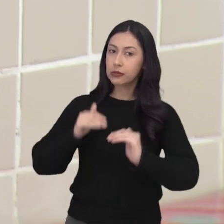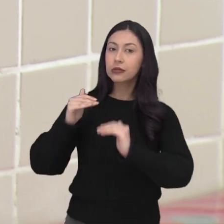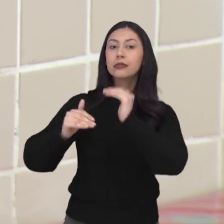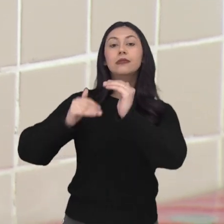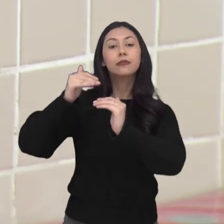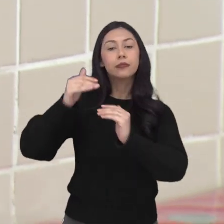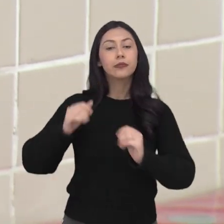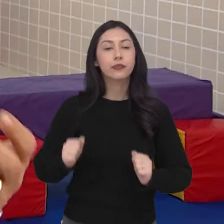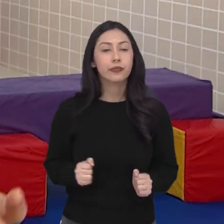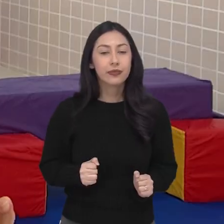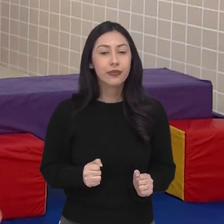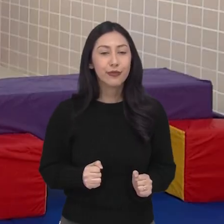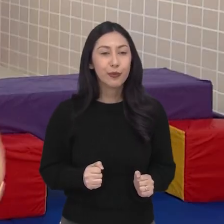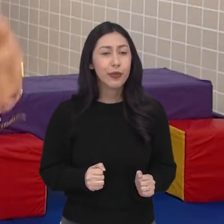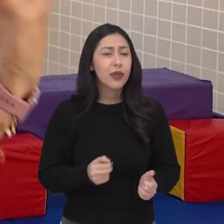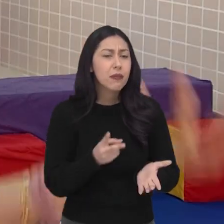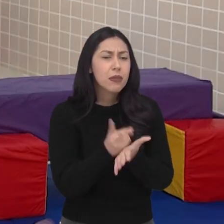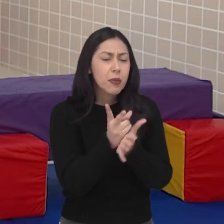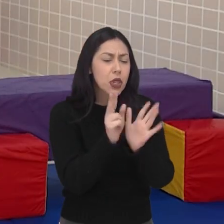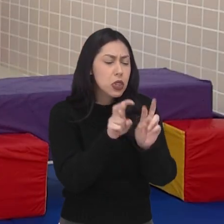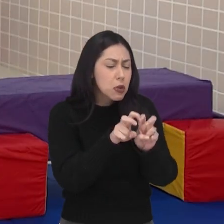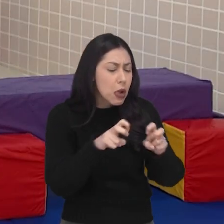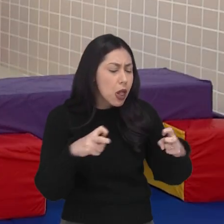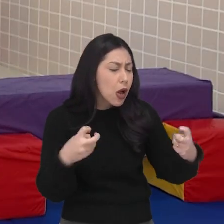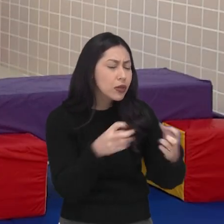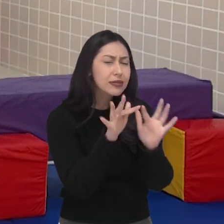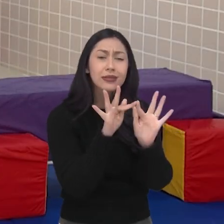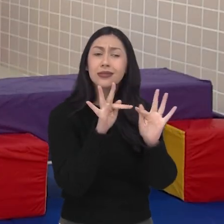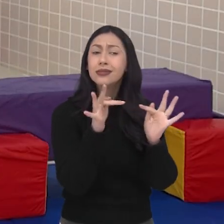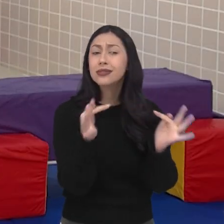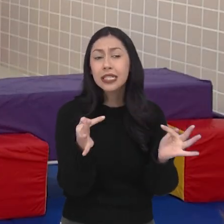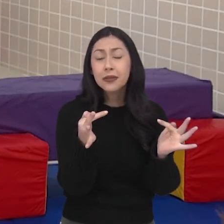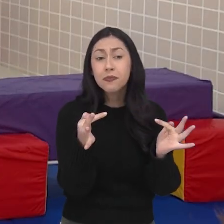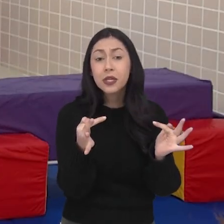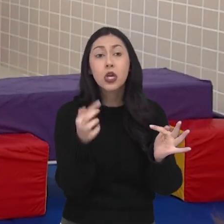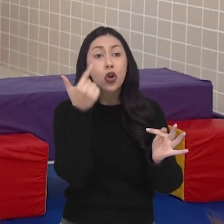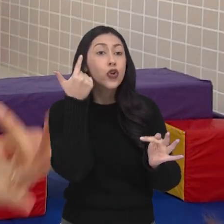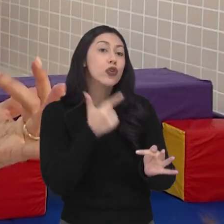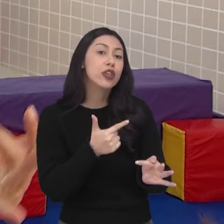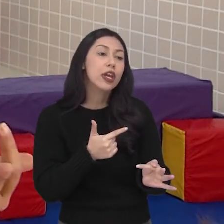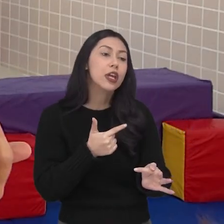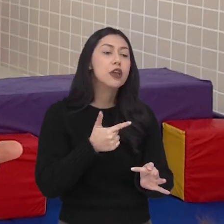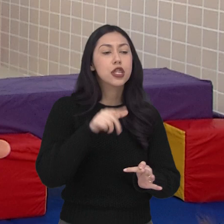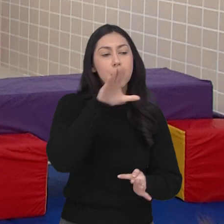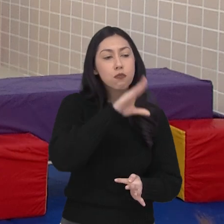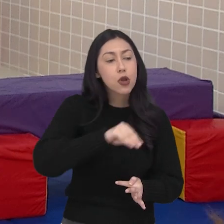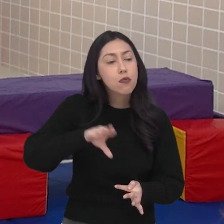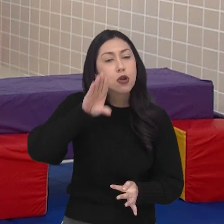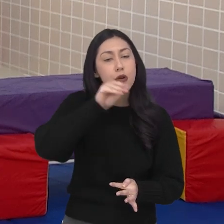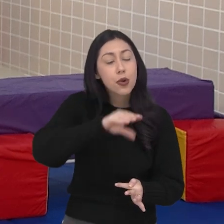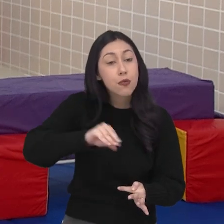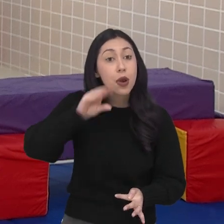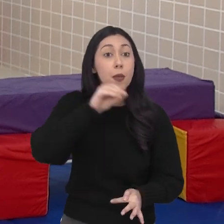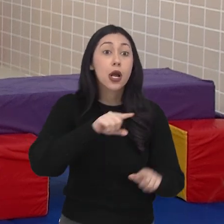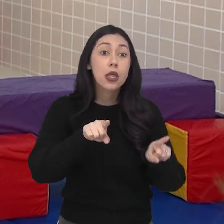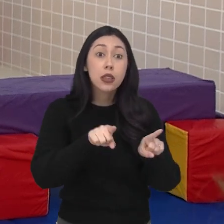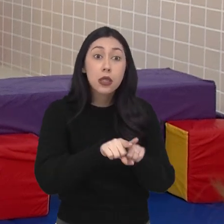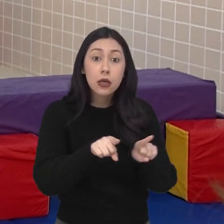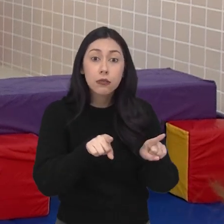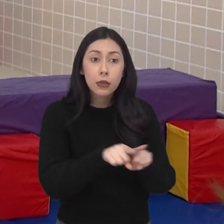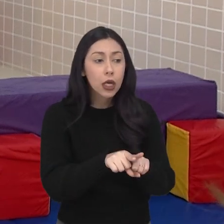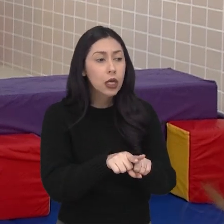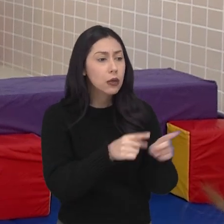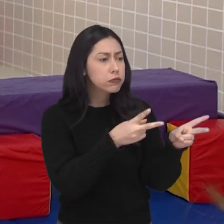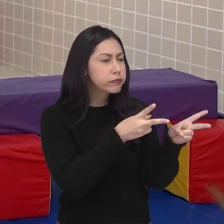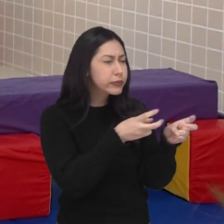das crianças. Numa simples roda, então existe o desenvolvimento da oralidade, ali existe